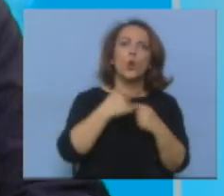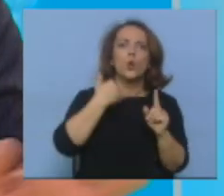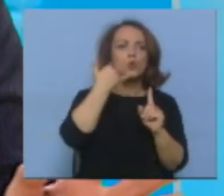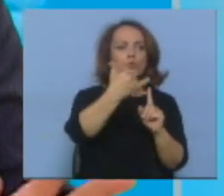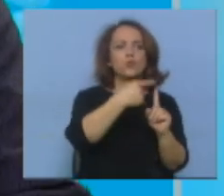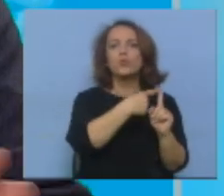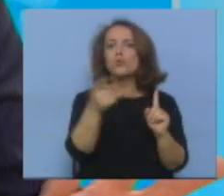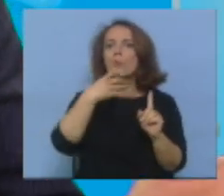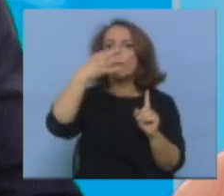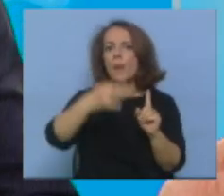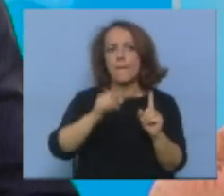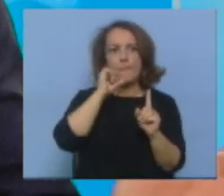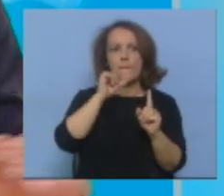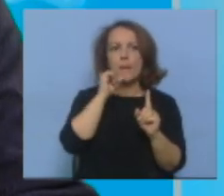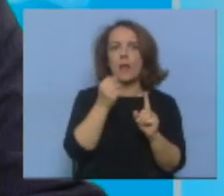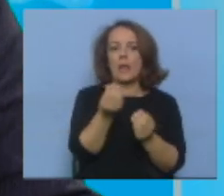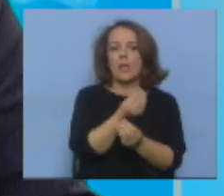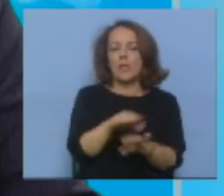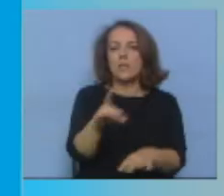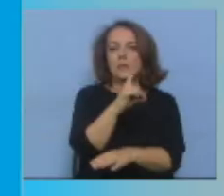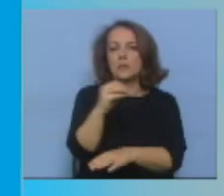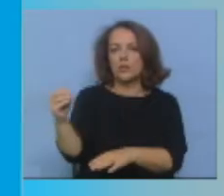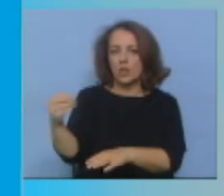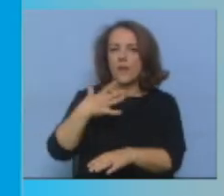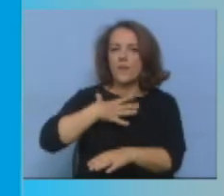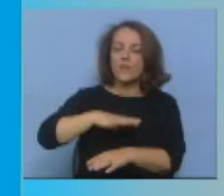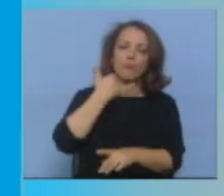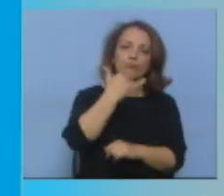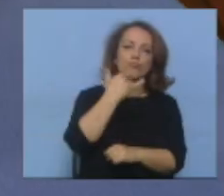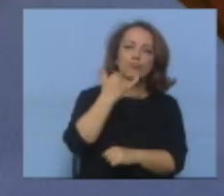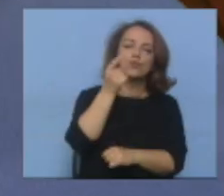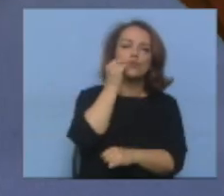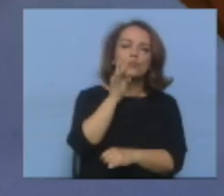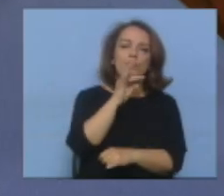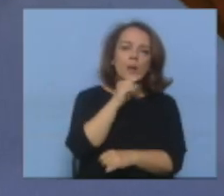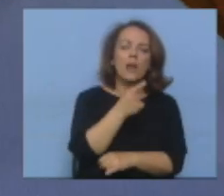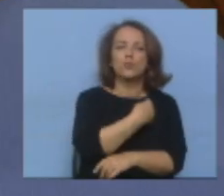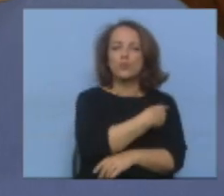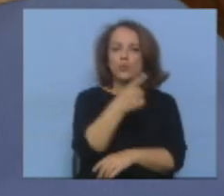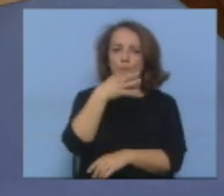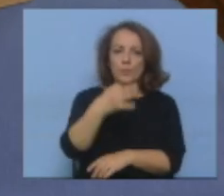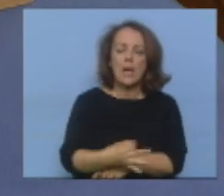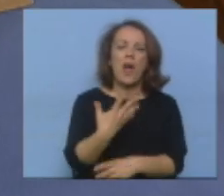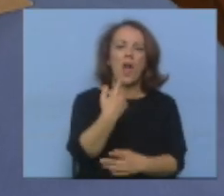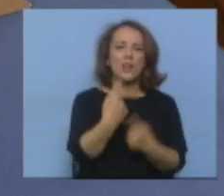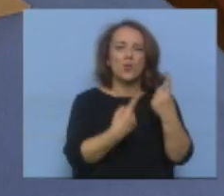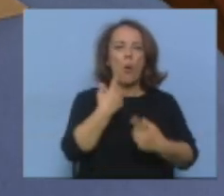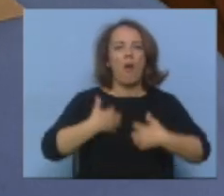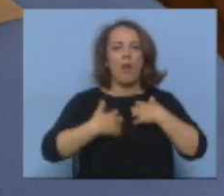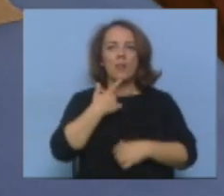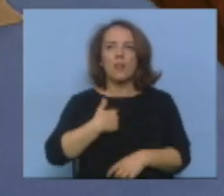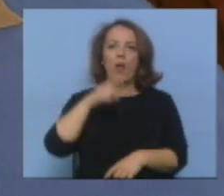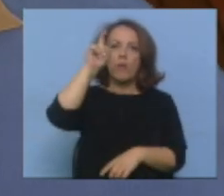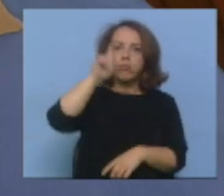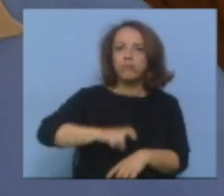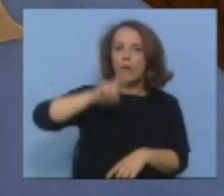todos. Claro, eu não consigo, são 600, não é? Alguns se queixam, o que é que eu faço agora confinada com crianças em casa o dia